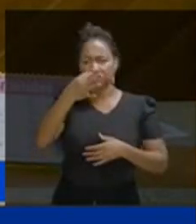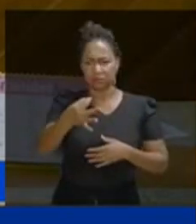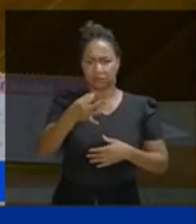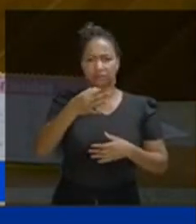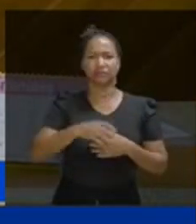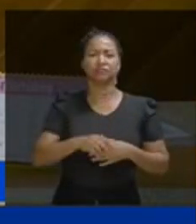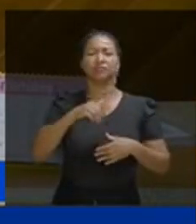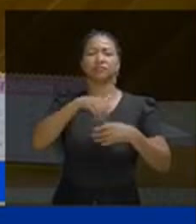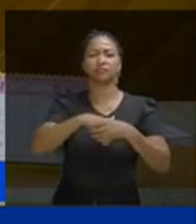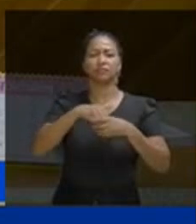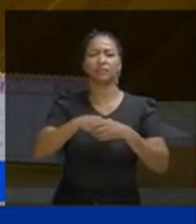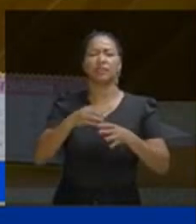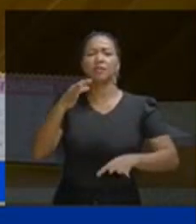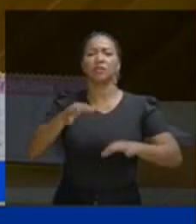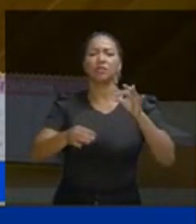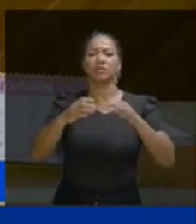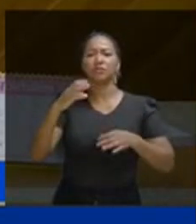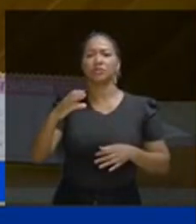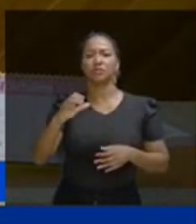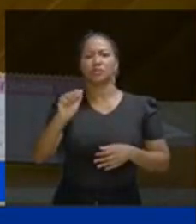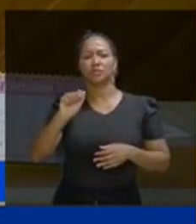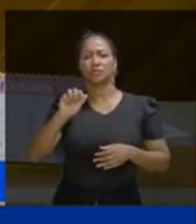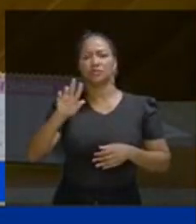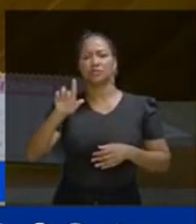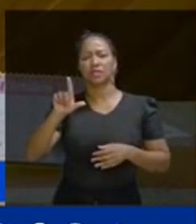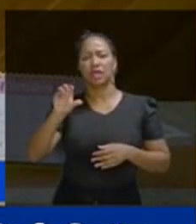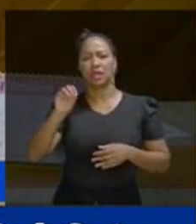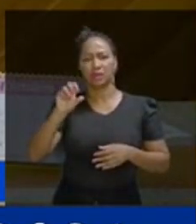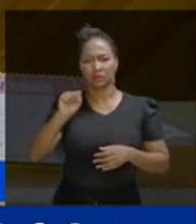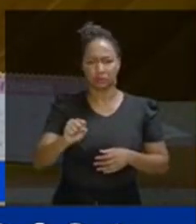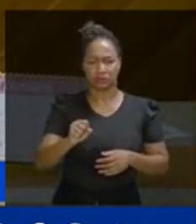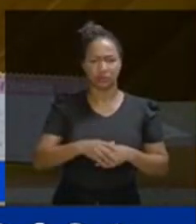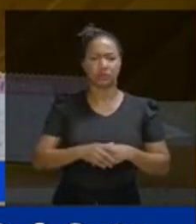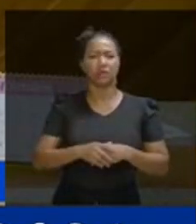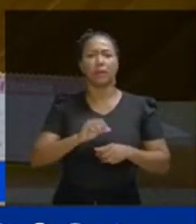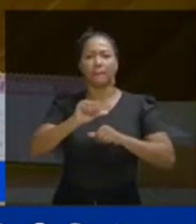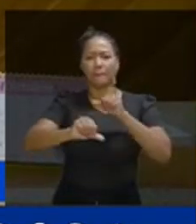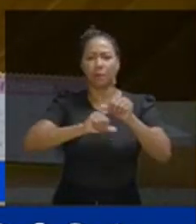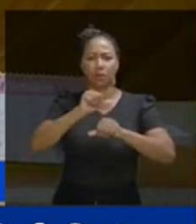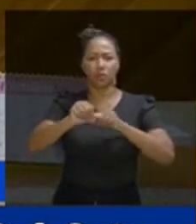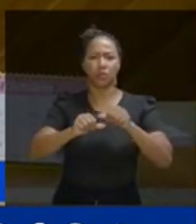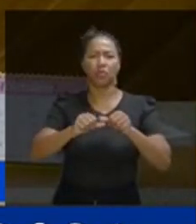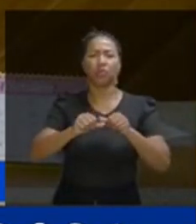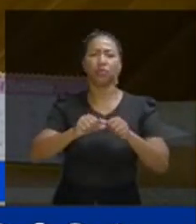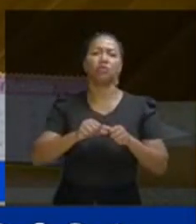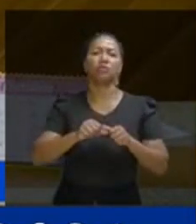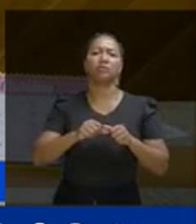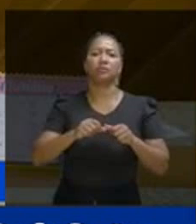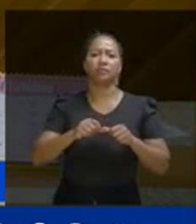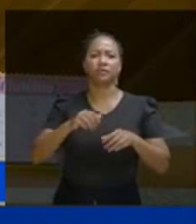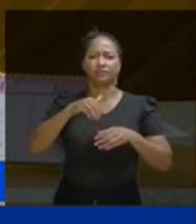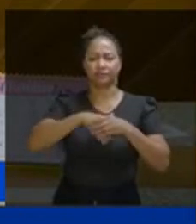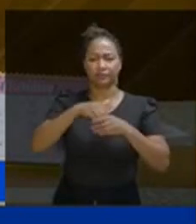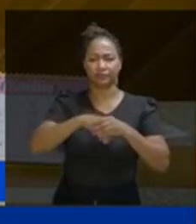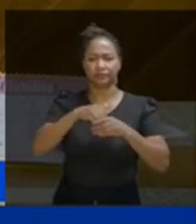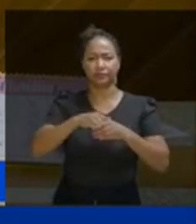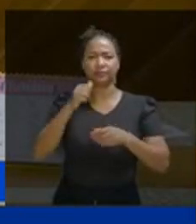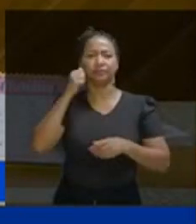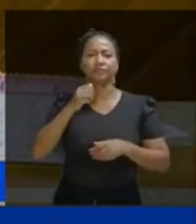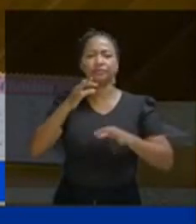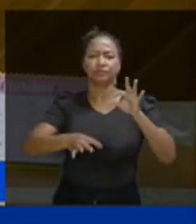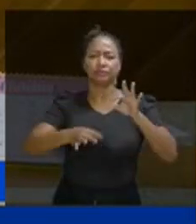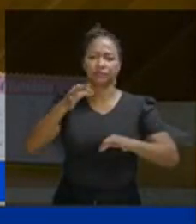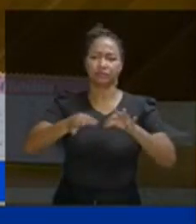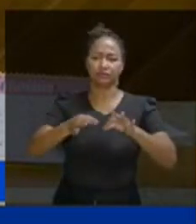proferidos. Vencido o juiz Carlos Fernando. Retificou o voto para acompanhar a divergência, juíza Paola Santos. Redigirá